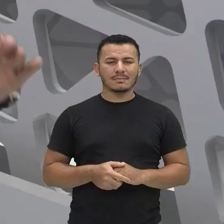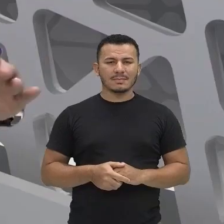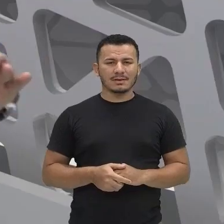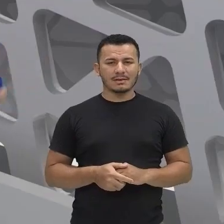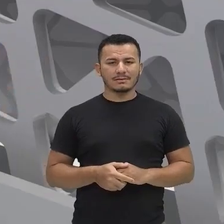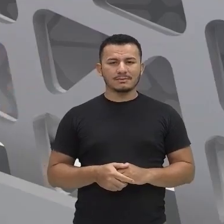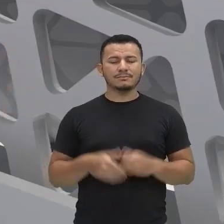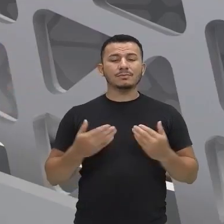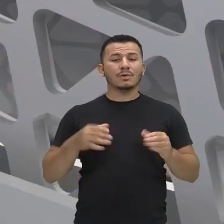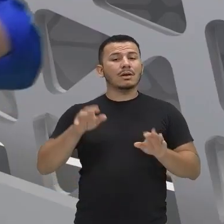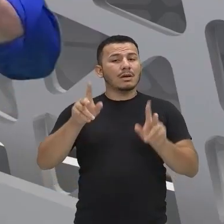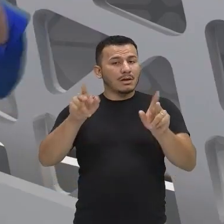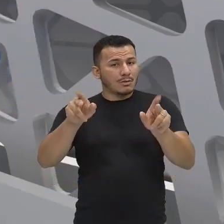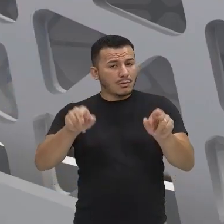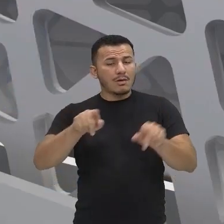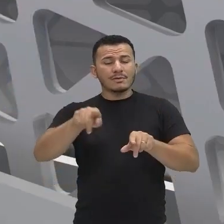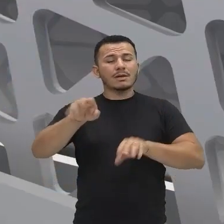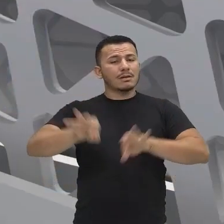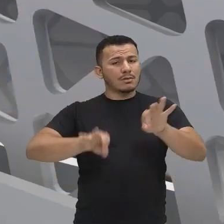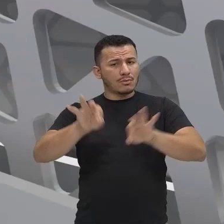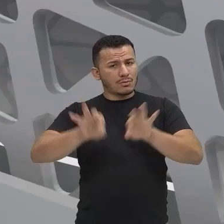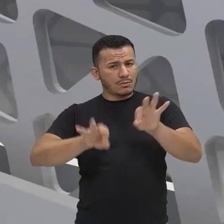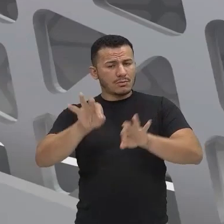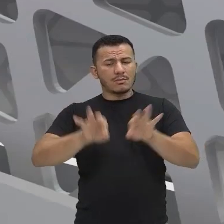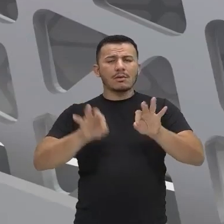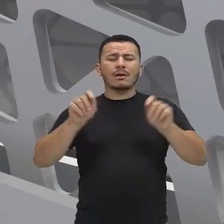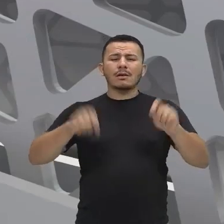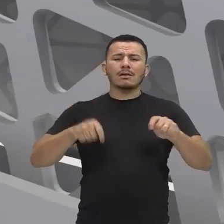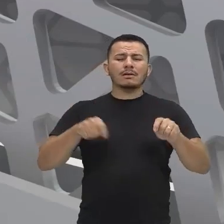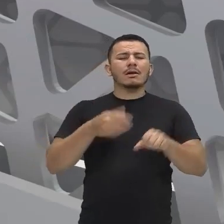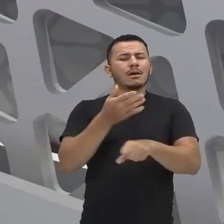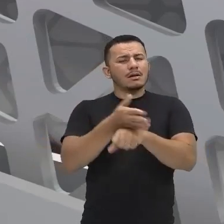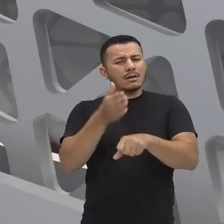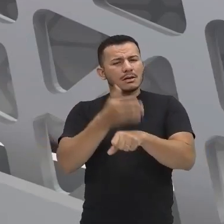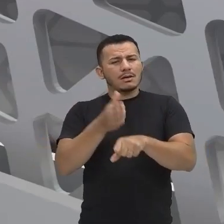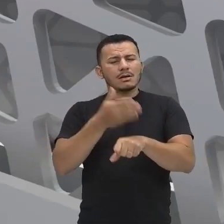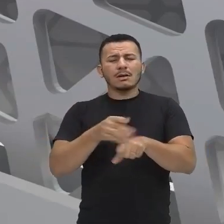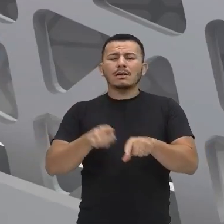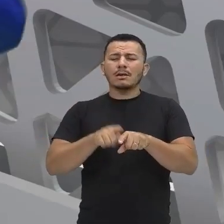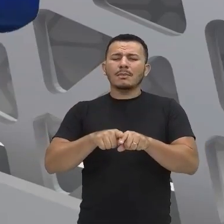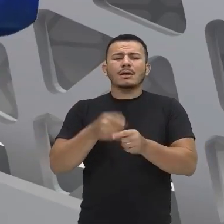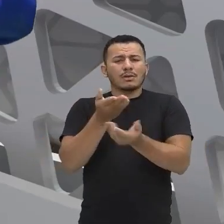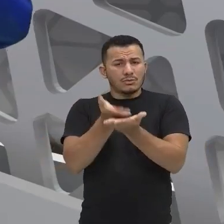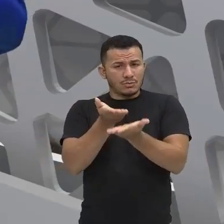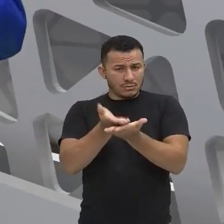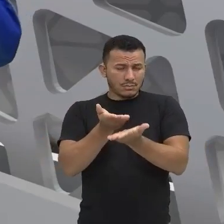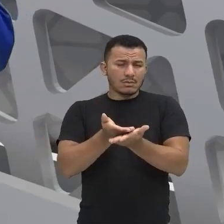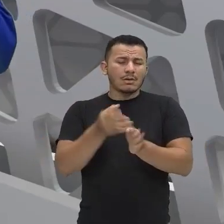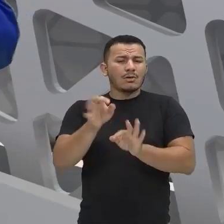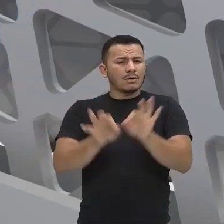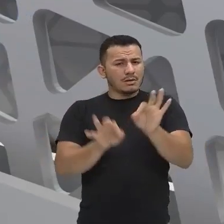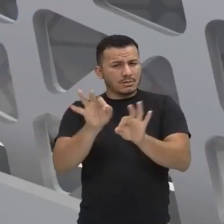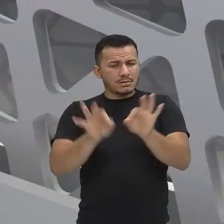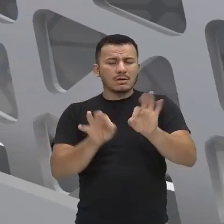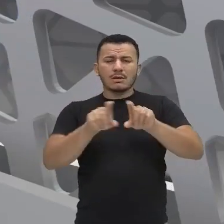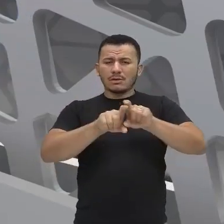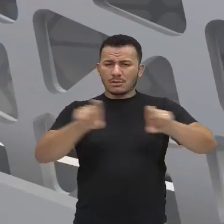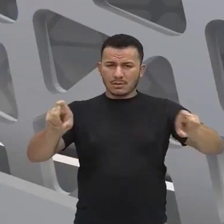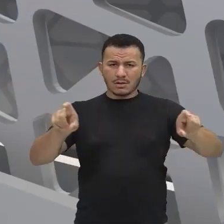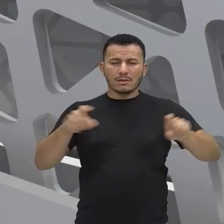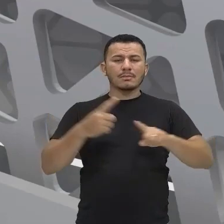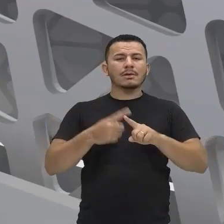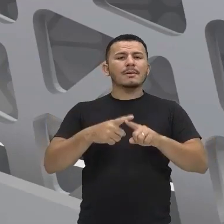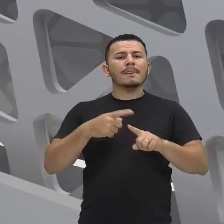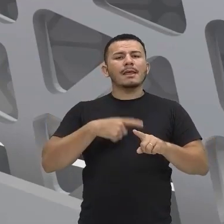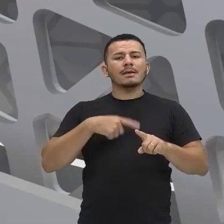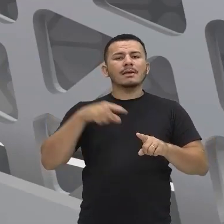ó, é dessa forma que a gente pode exatamente trabalhar, certo? Organizando, porque nós temos